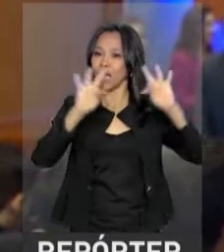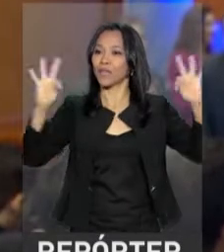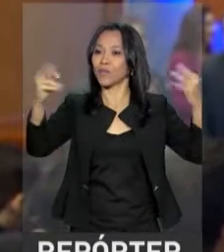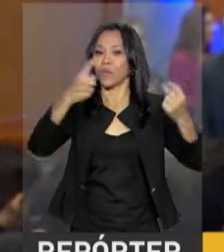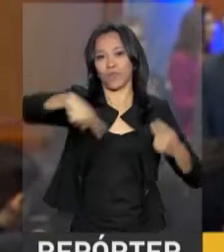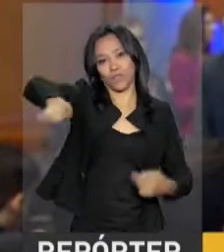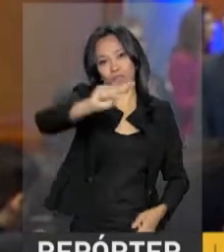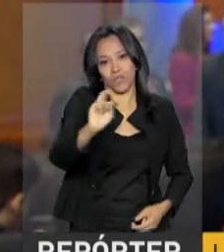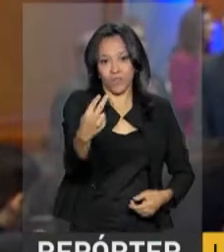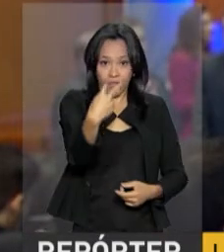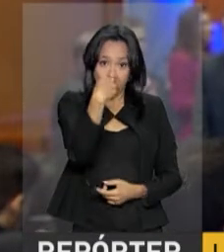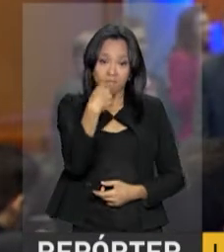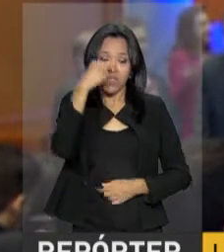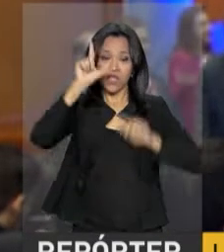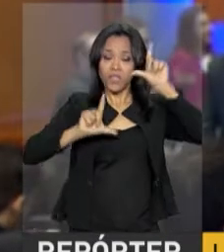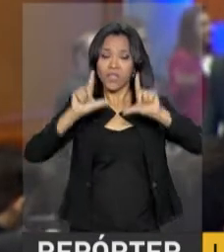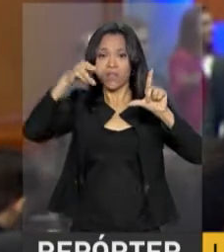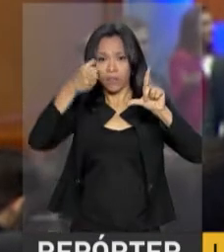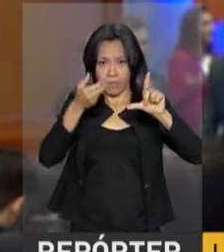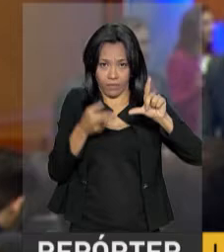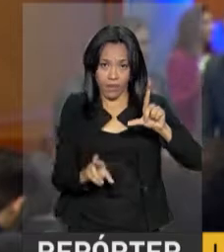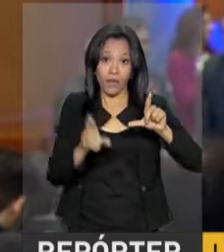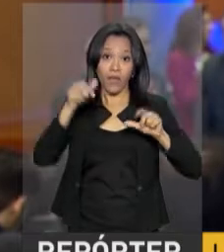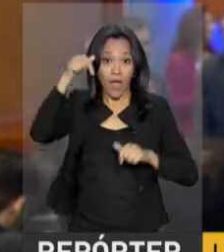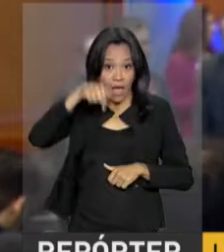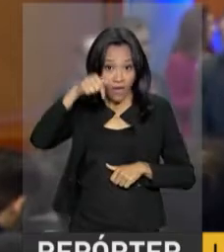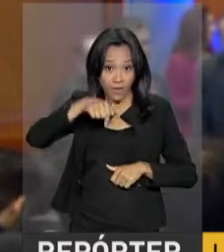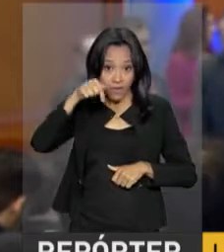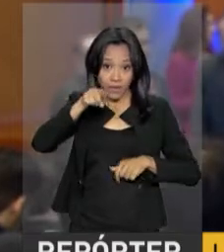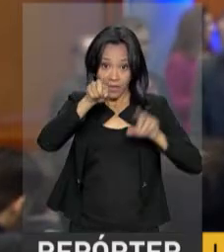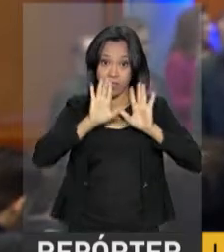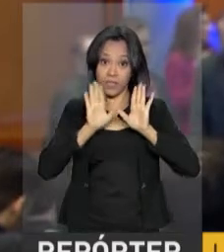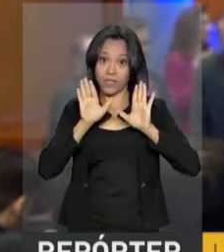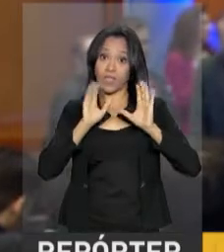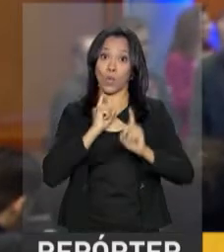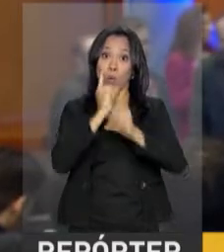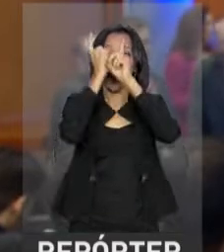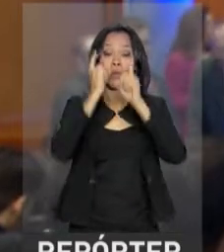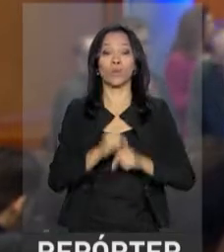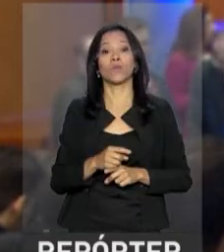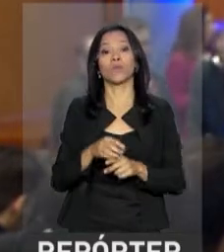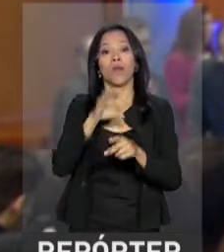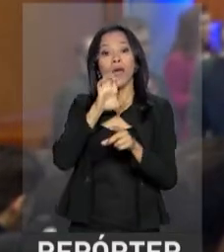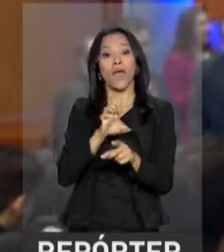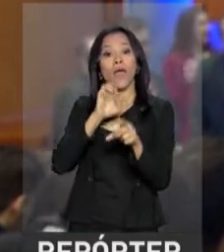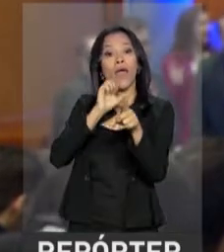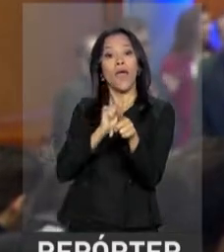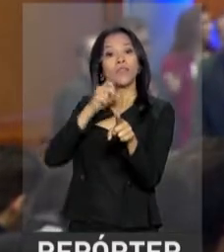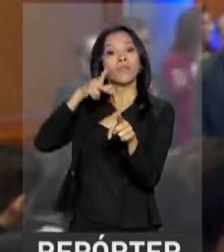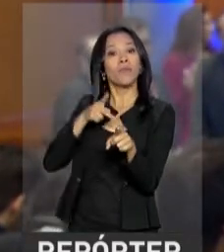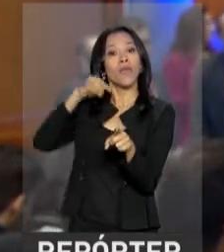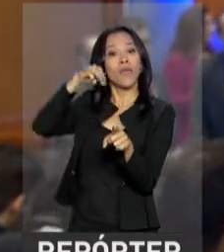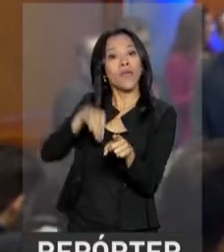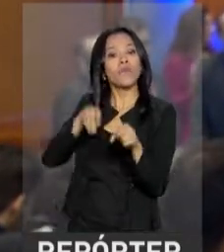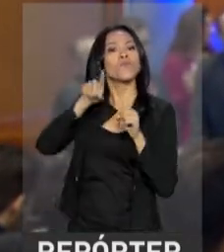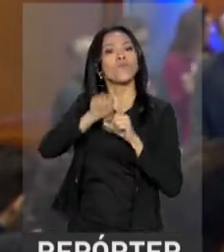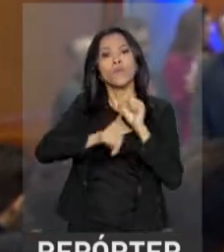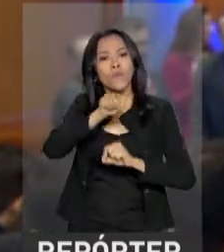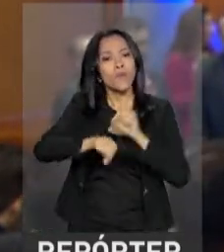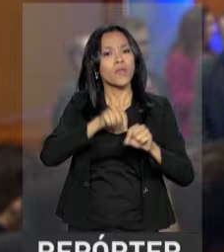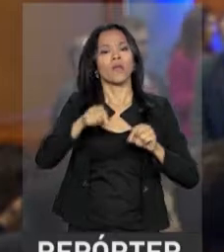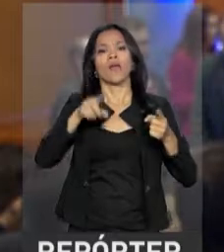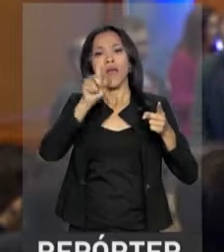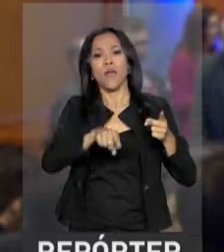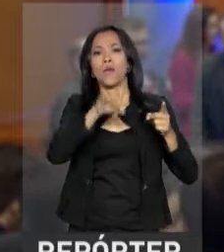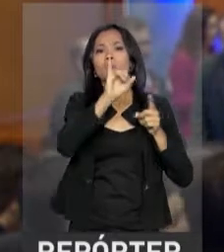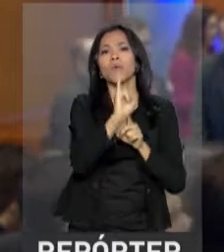aqui na tv nbr nesse evento a espm vai lançar o índice de risco para negócios internacionais esse